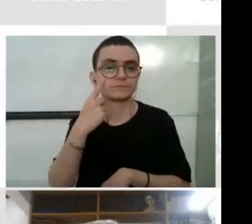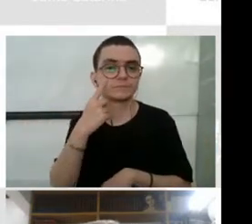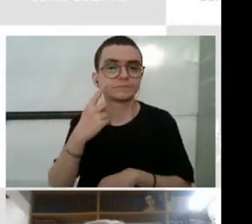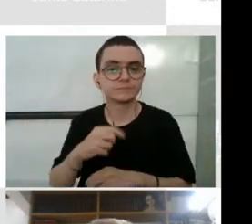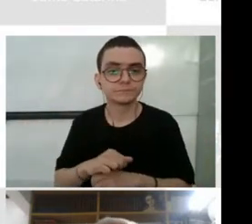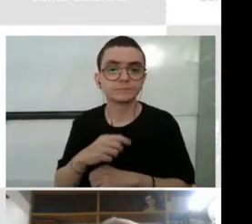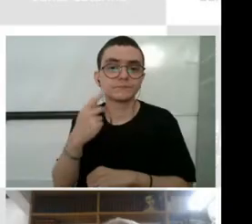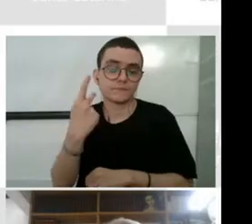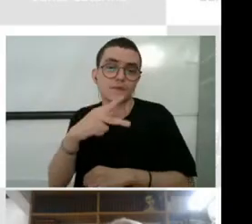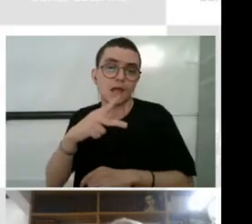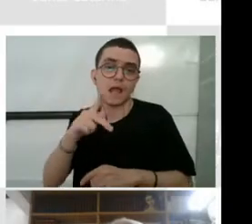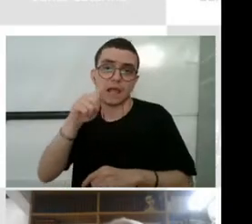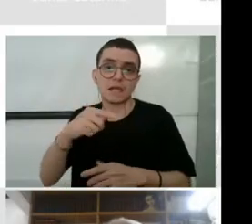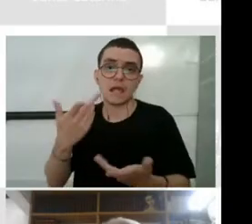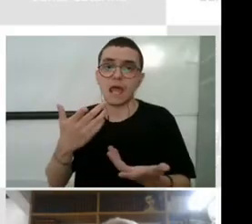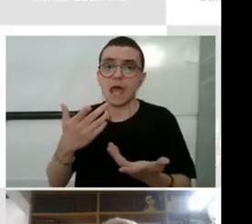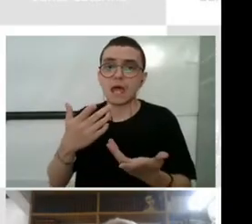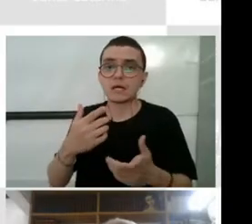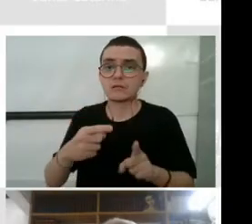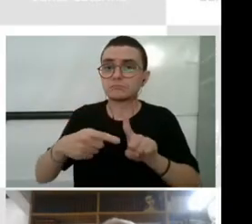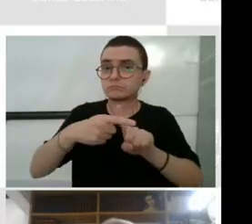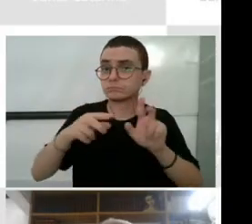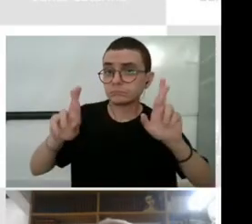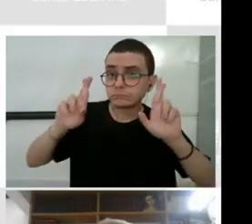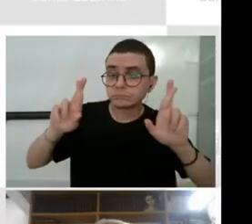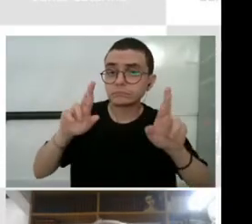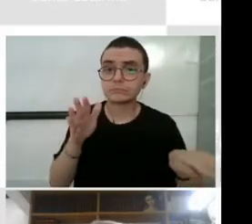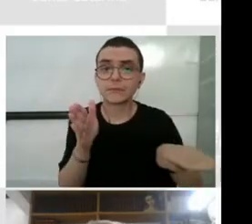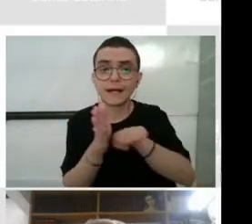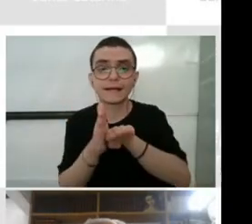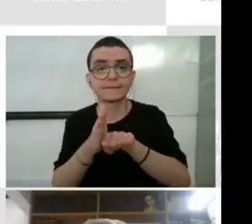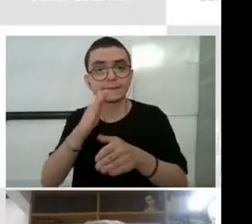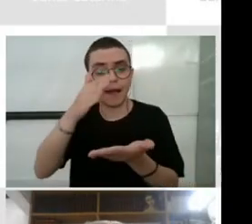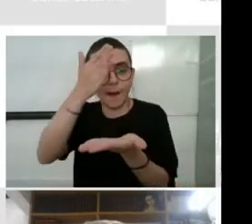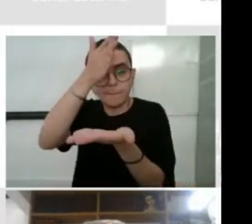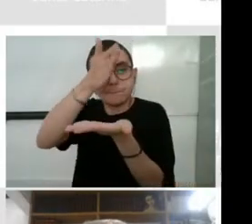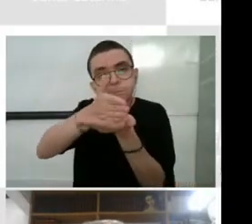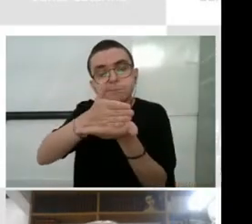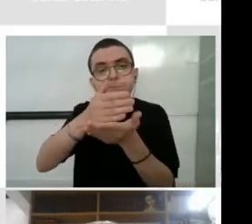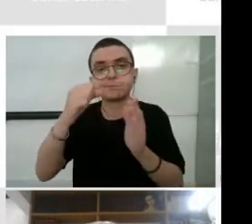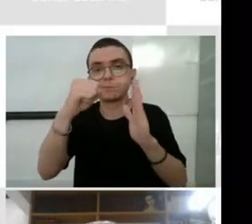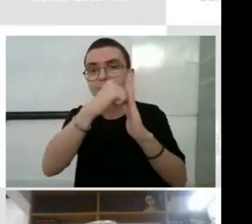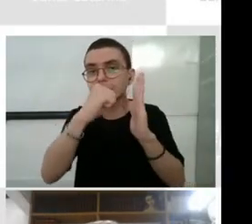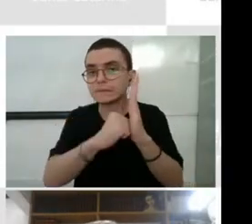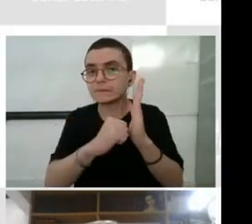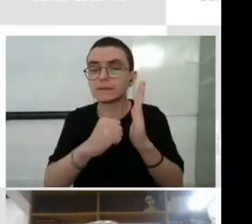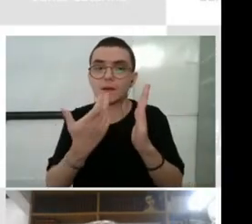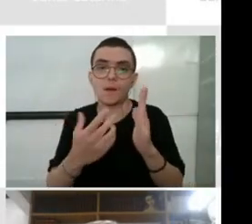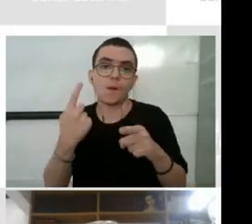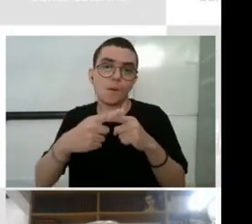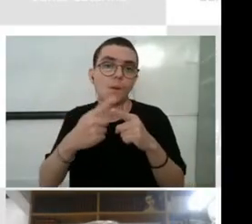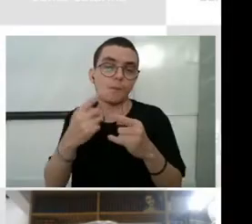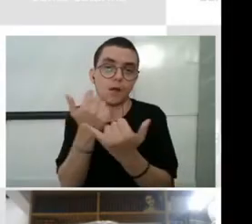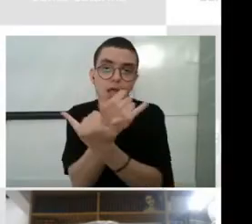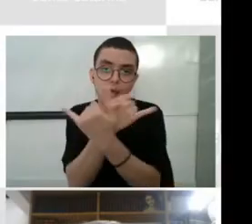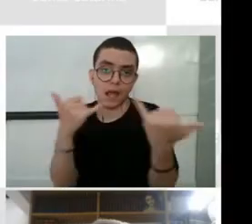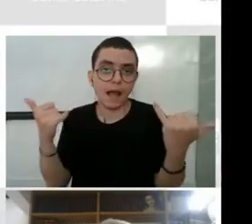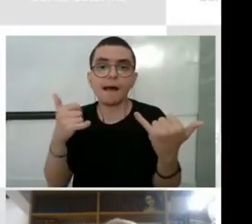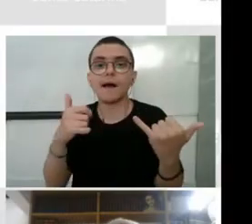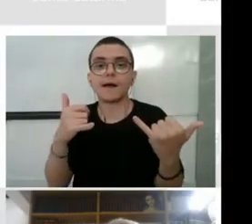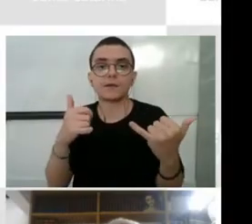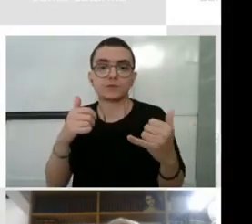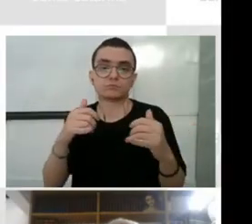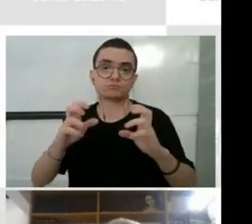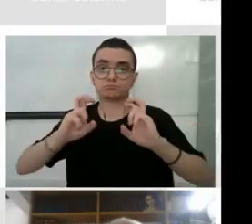são também otimistas aqui, até meados do século, graças à eletrificação dos transportes terrestres, basicamente carros elétricos,